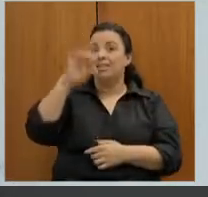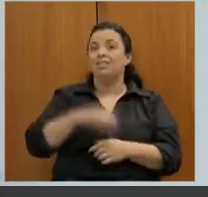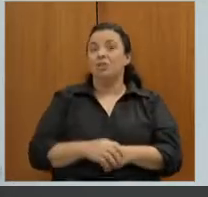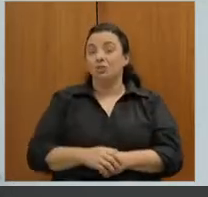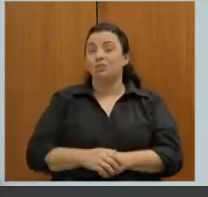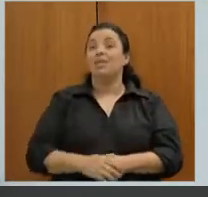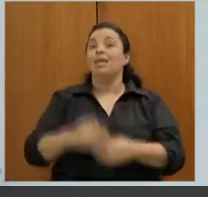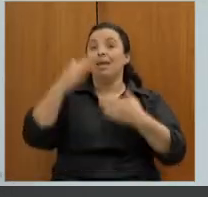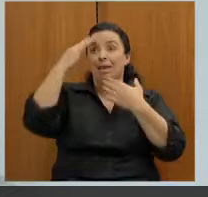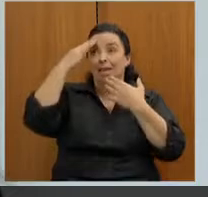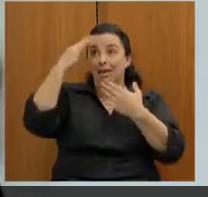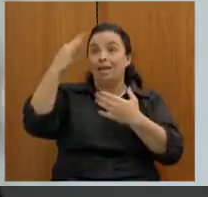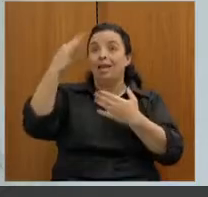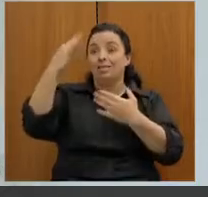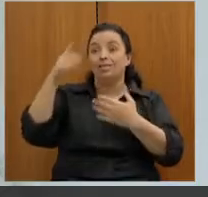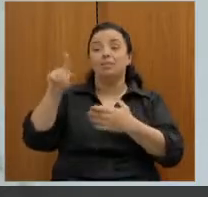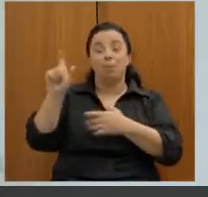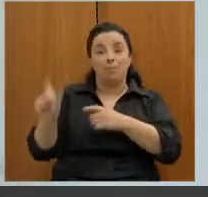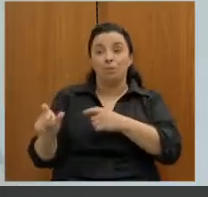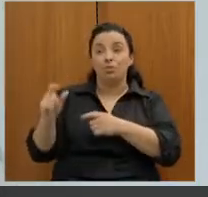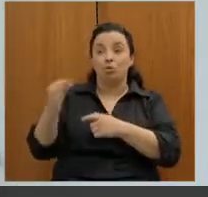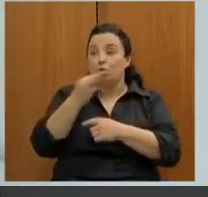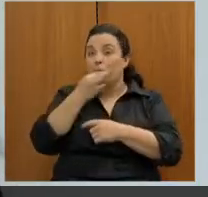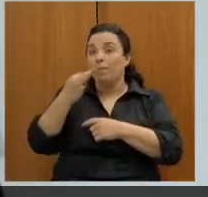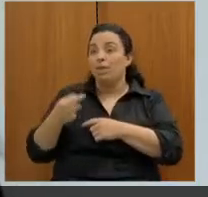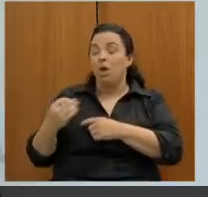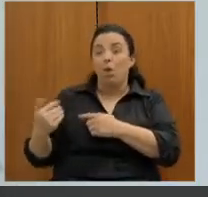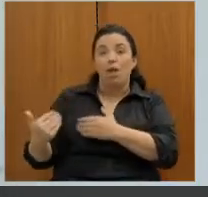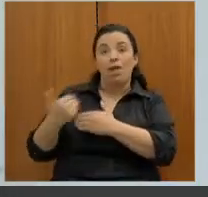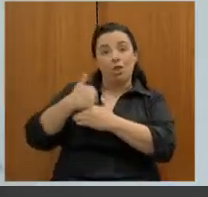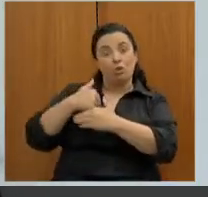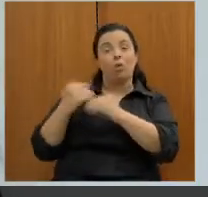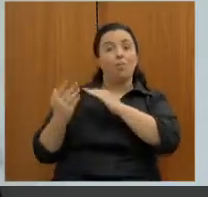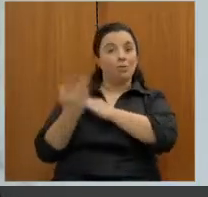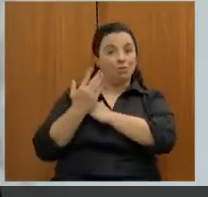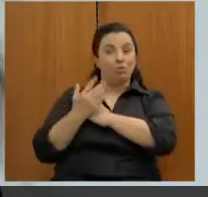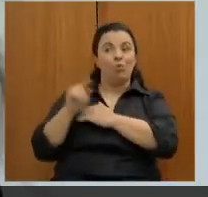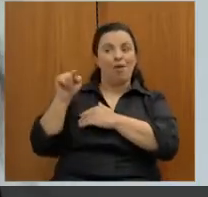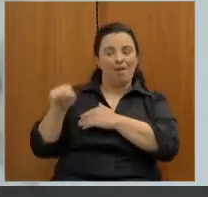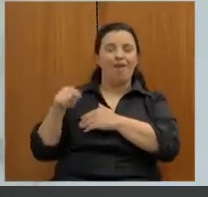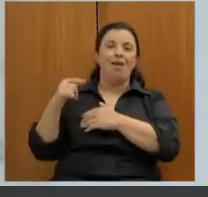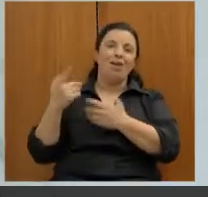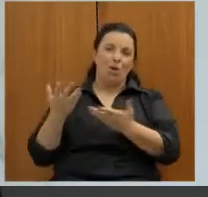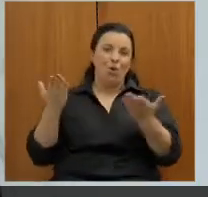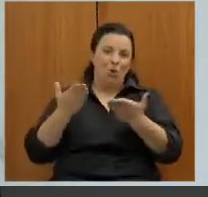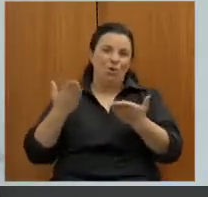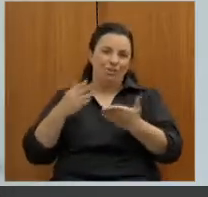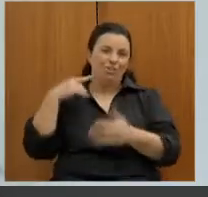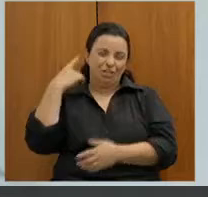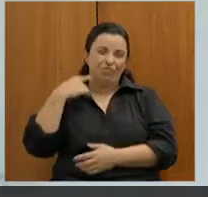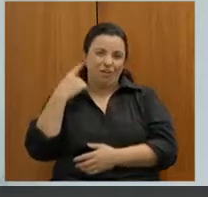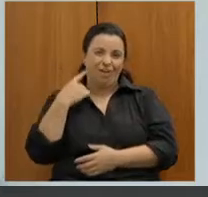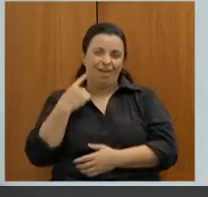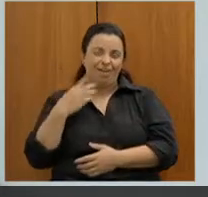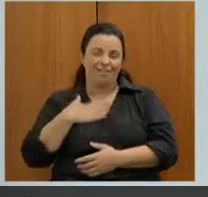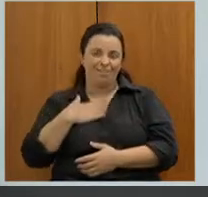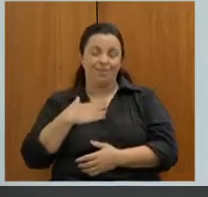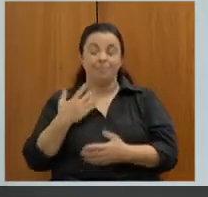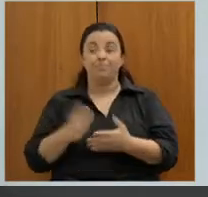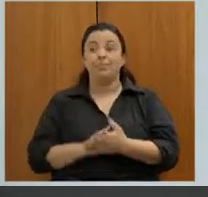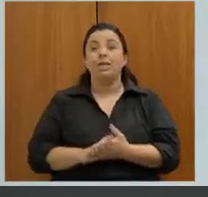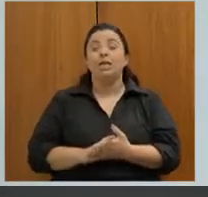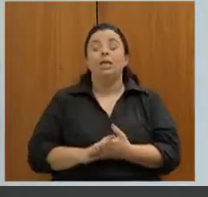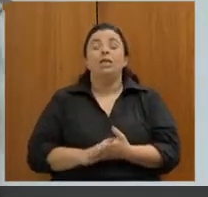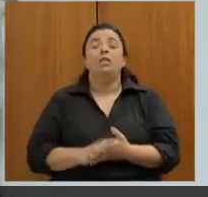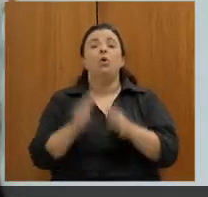a colher no relacionamento Eu fui tava né inclusive hoje ela é até a minha advogada e aí contamos só um